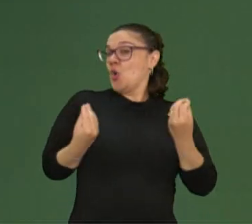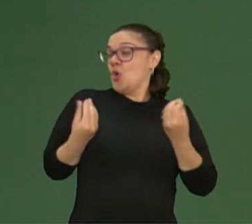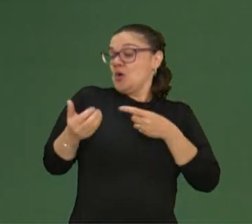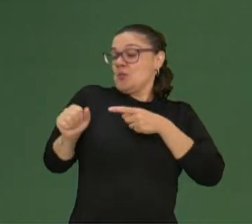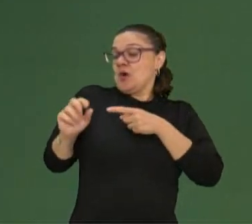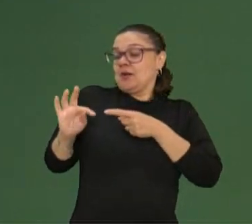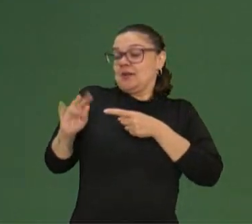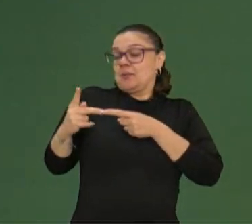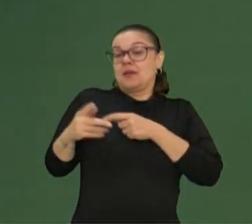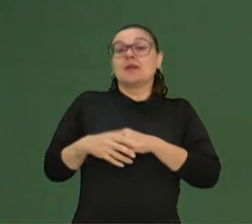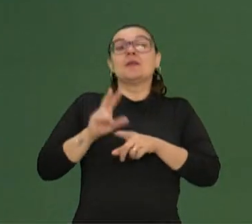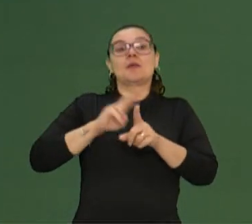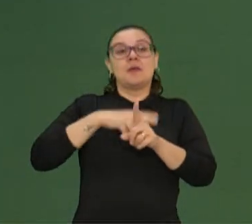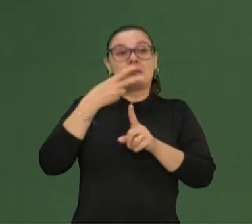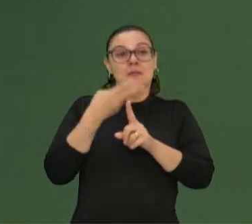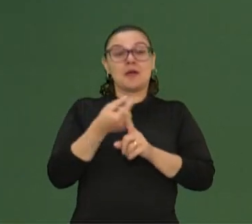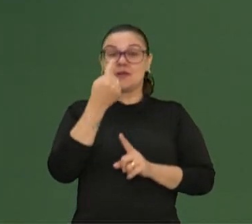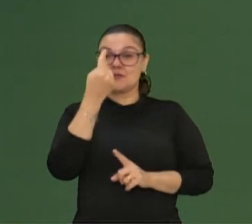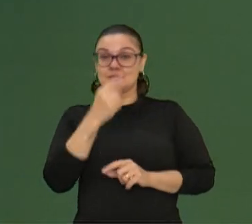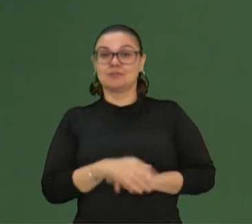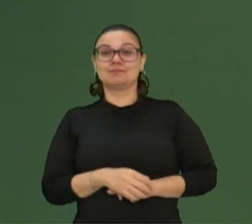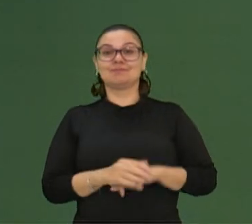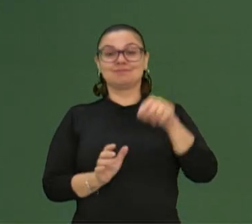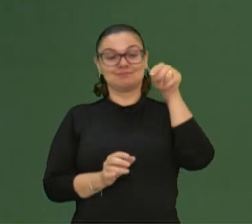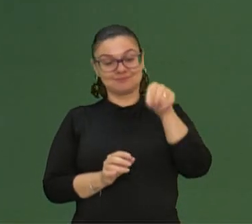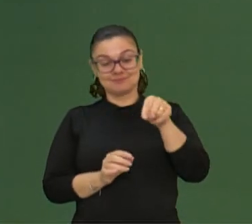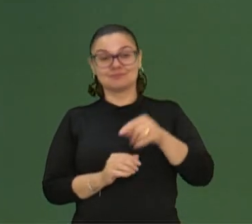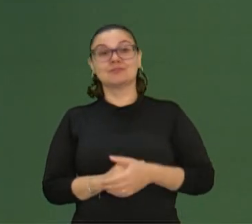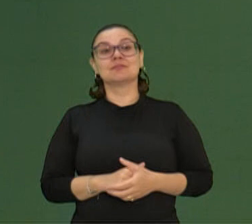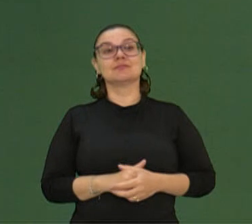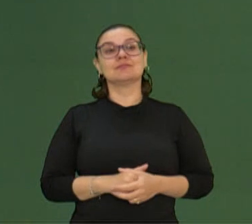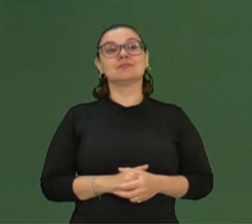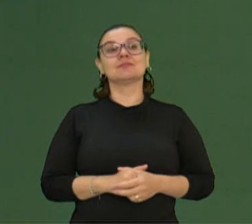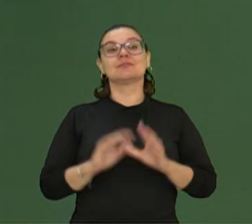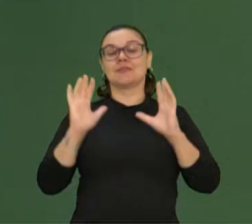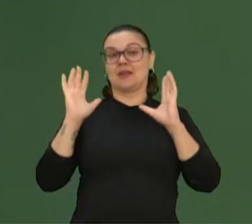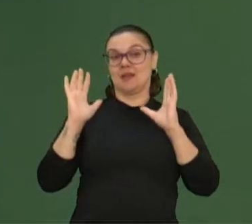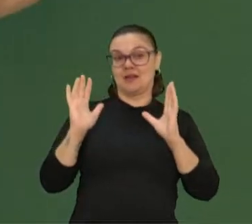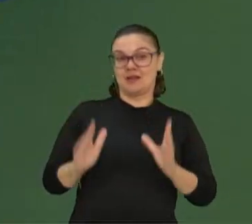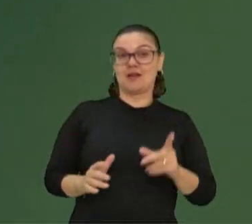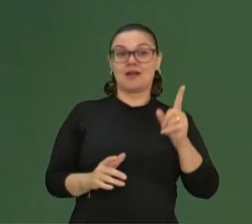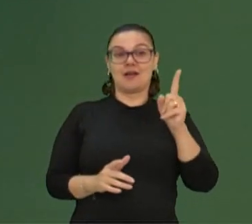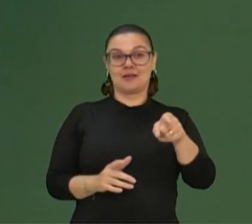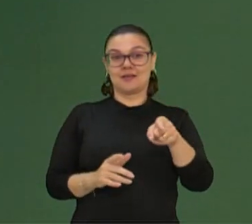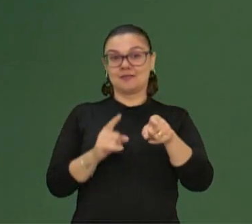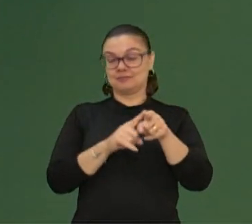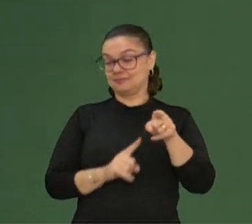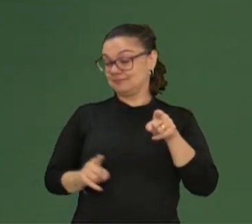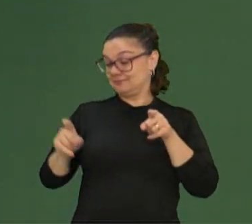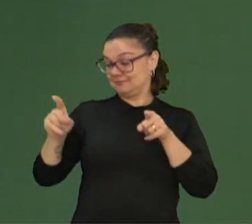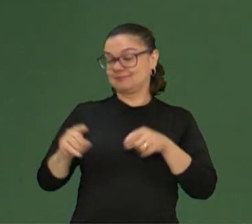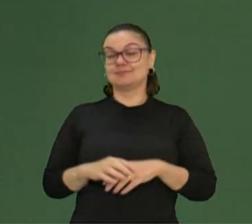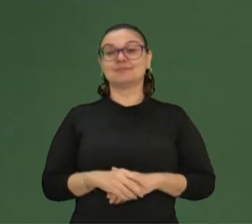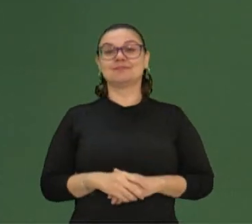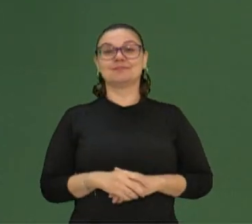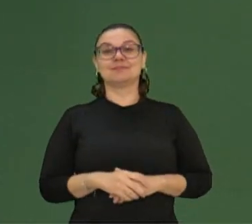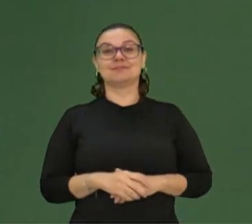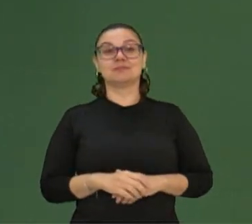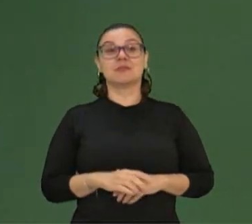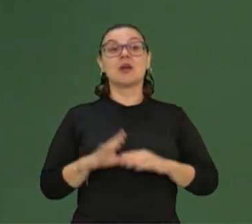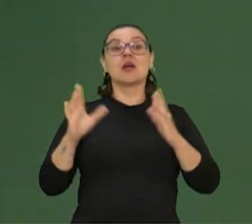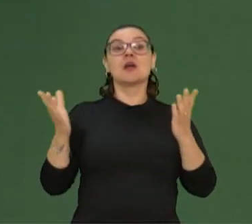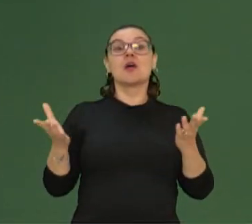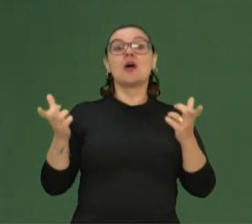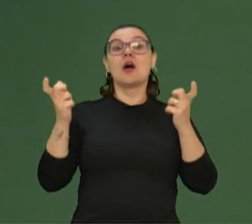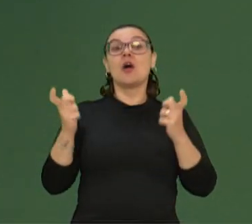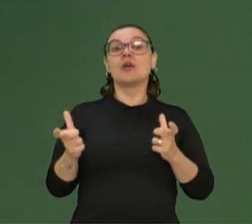Ele precisa de mais um fosfato, não precisa? Está aqui, ó. Então, já considerei. ADP mais P vira ATP. Da onde